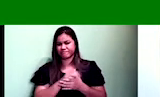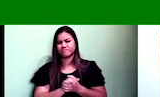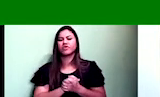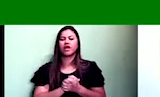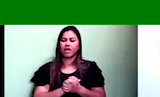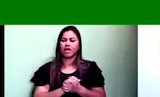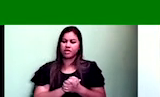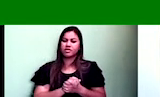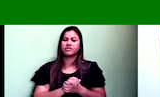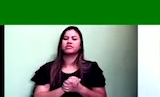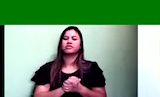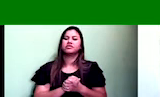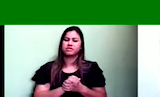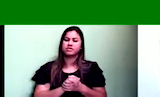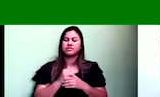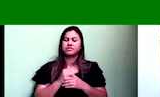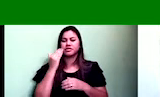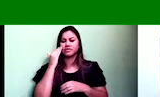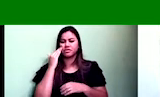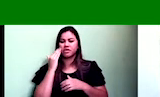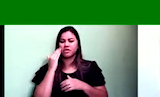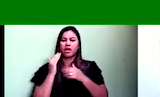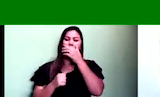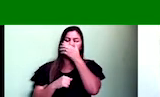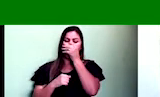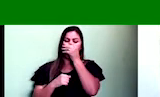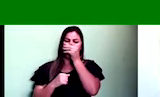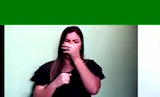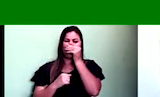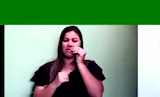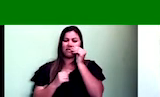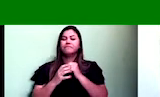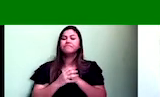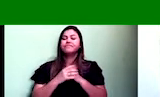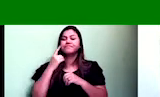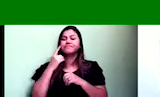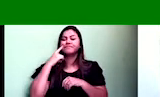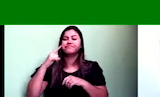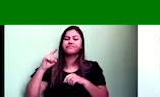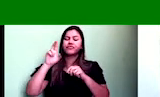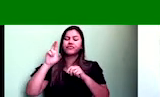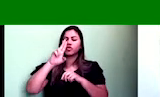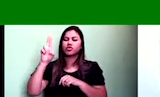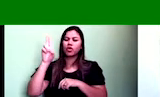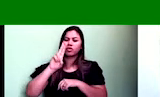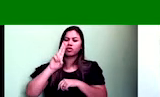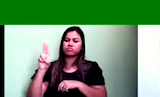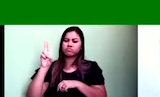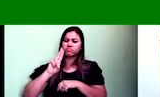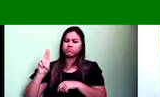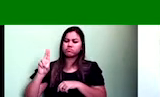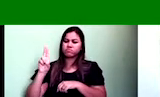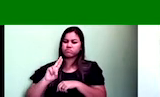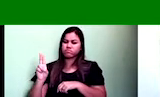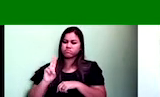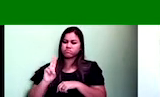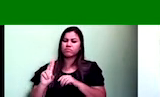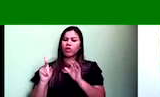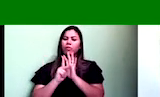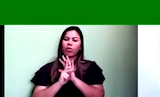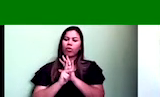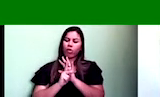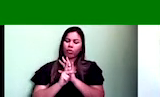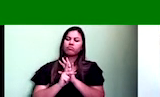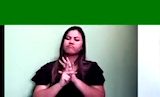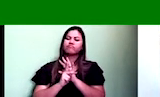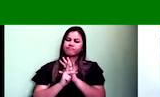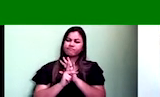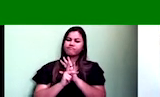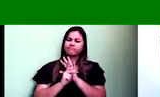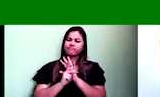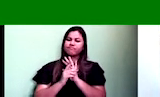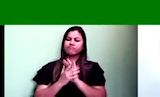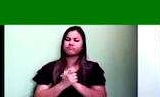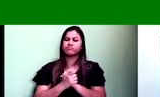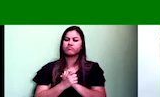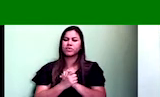causando a sífilis, a Gardnerella vaginalis, que é uma bacteriose, tá, vaginal,